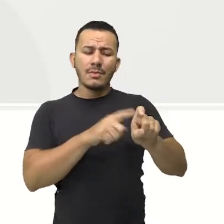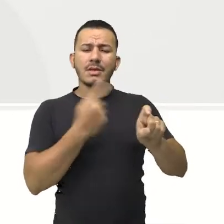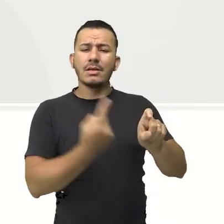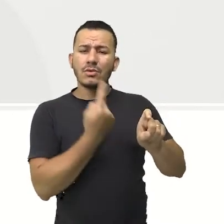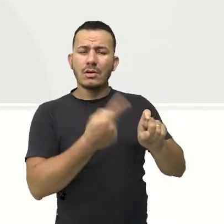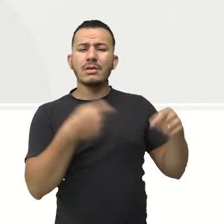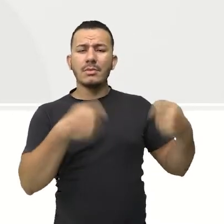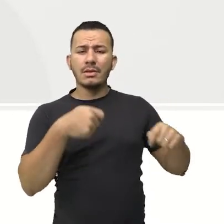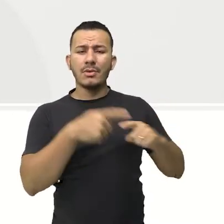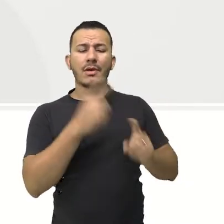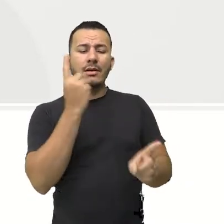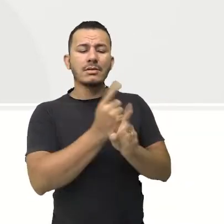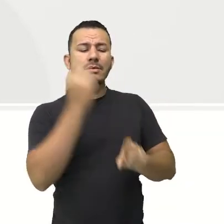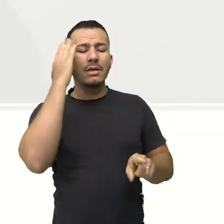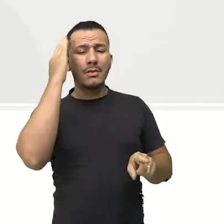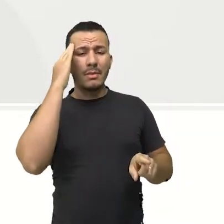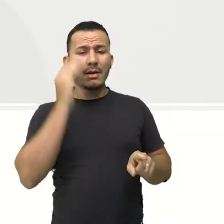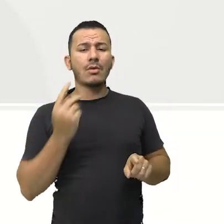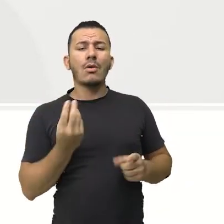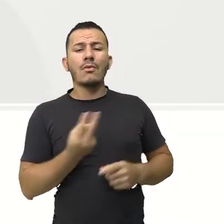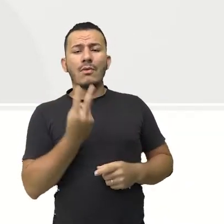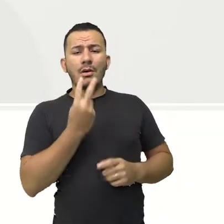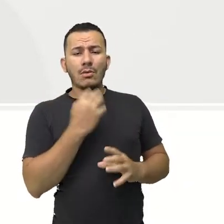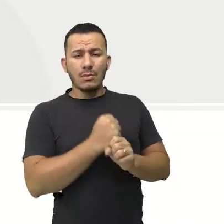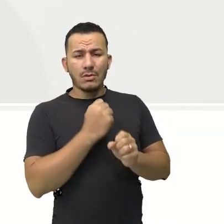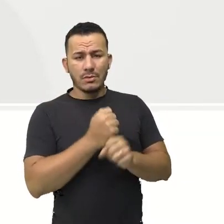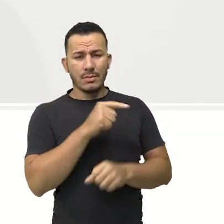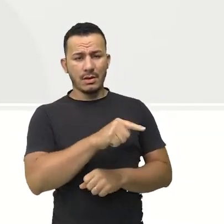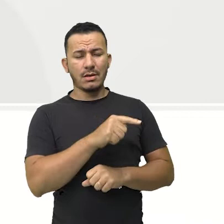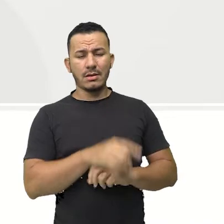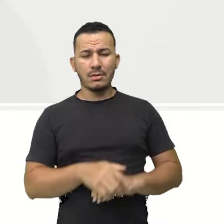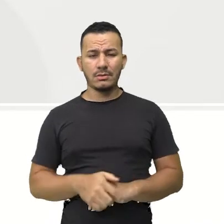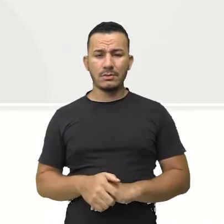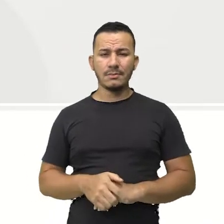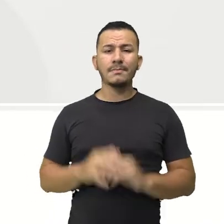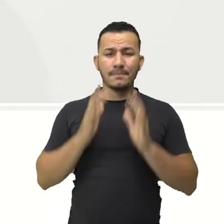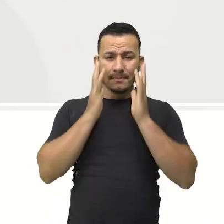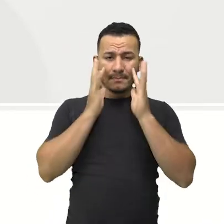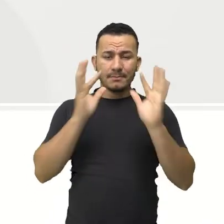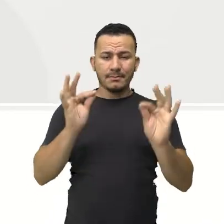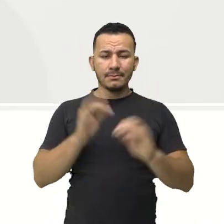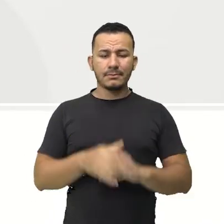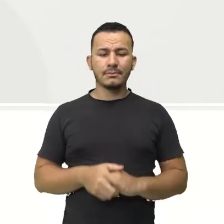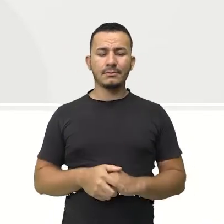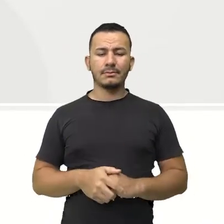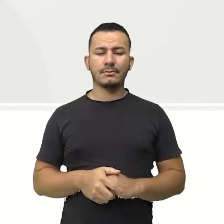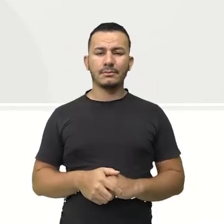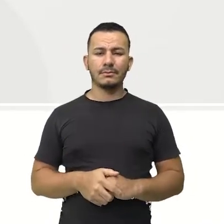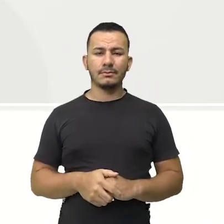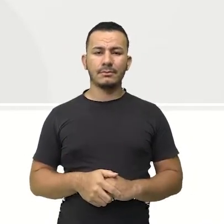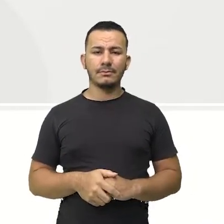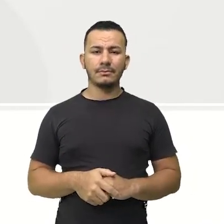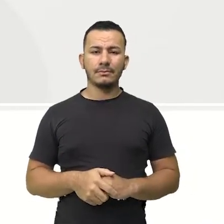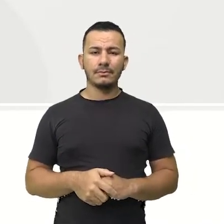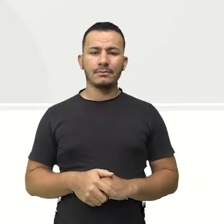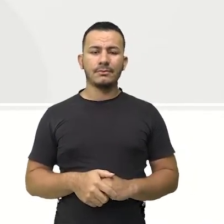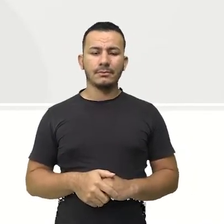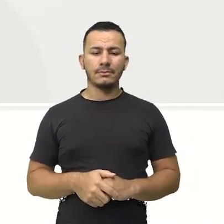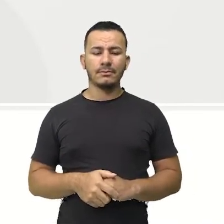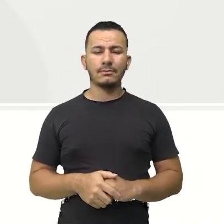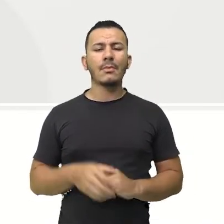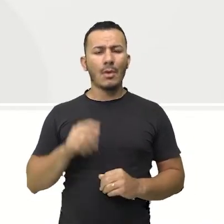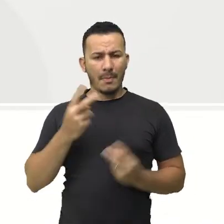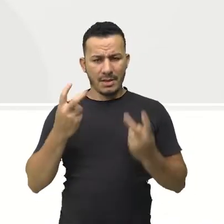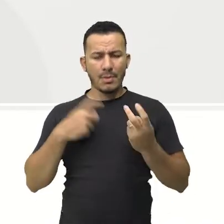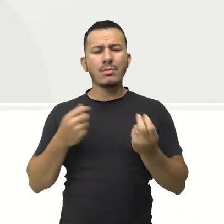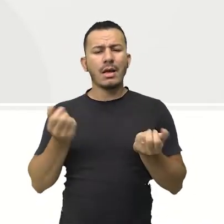porque eu quero saber o valor dele. Então, ó, olha só o que o professor Paulo vai fazer aqui, ó. Nós vamos pegar essa... Imagina que nós temos aqui, está numa balança em